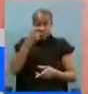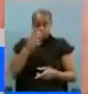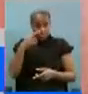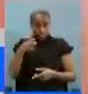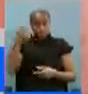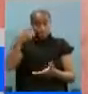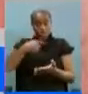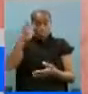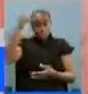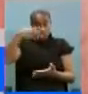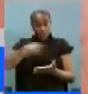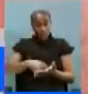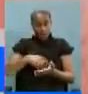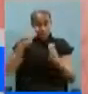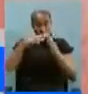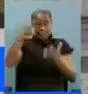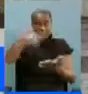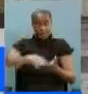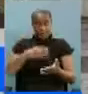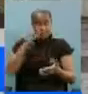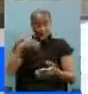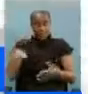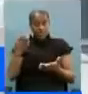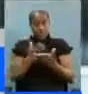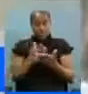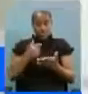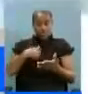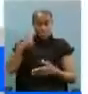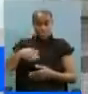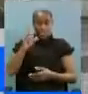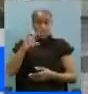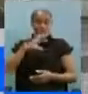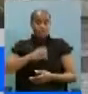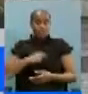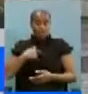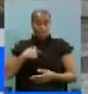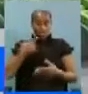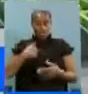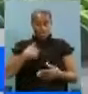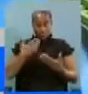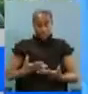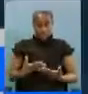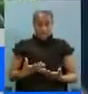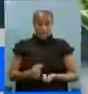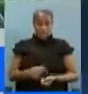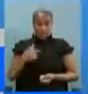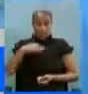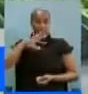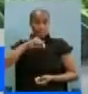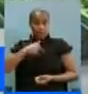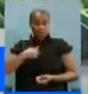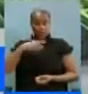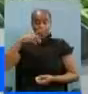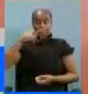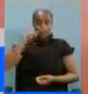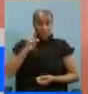pagar, botei renda para pagar, botei menino na escola, botei perpina. Mesmo ter seis filhos na chão, grinha assim, mim que esses mãe, mim que esses pai. Nunca te paga